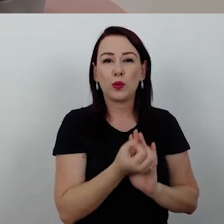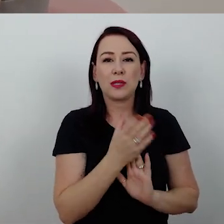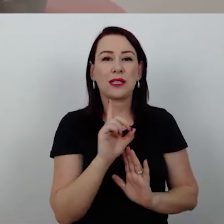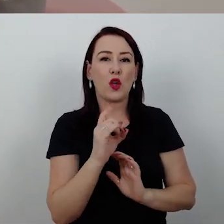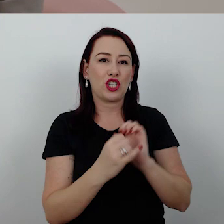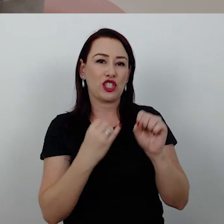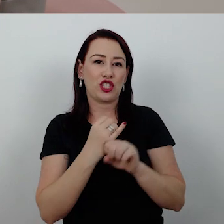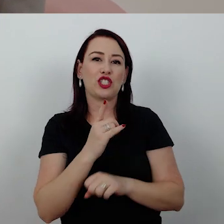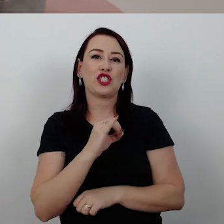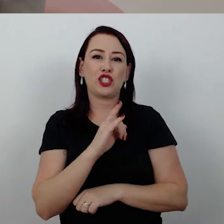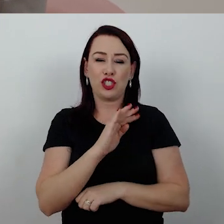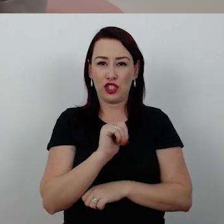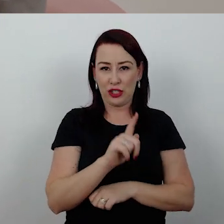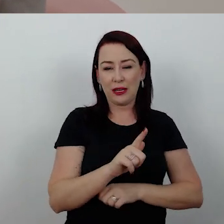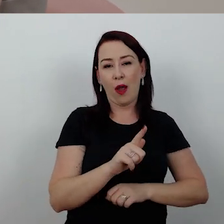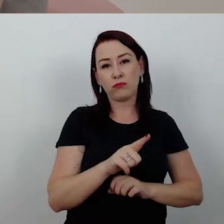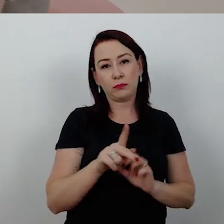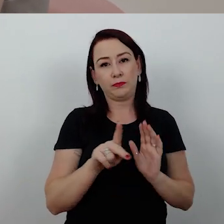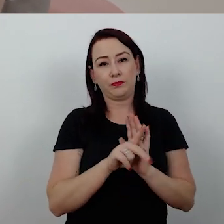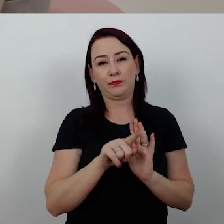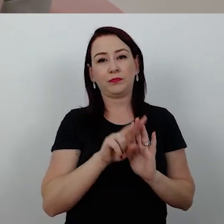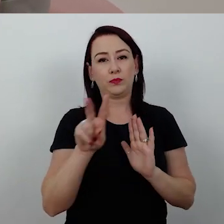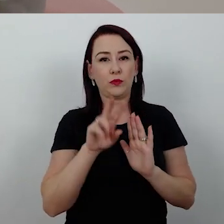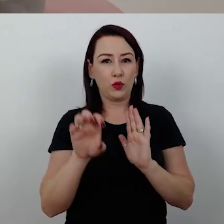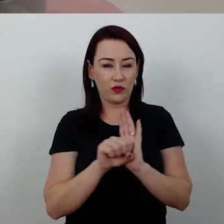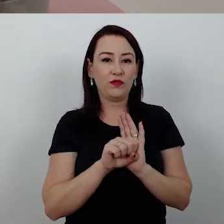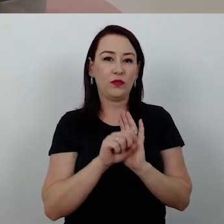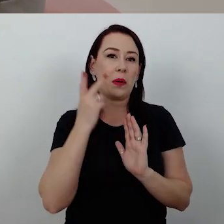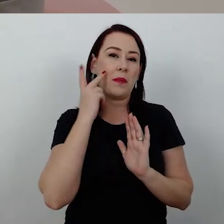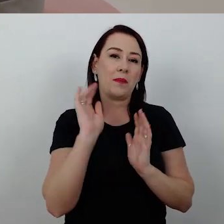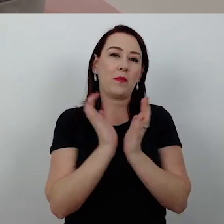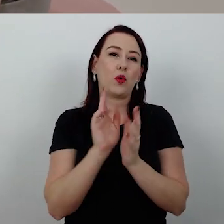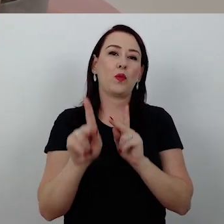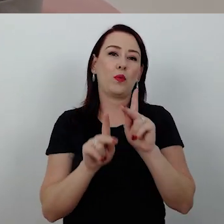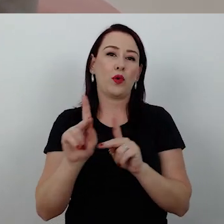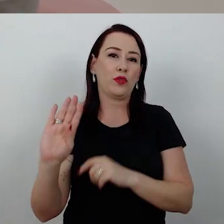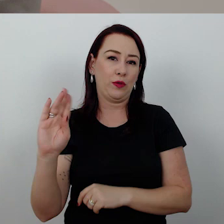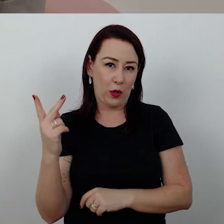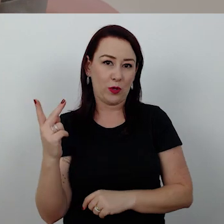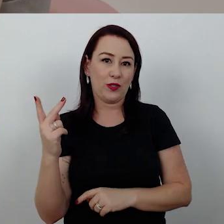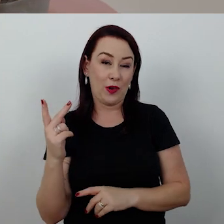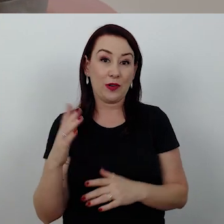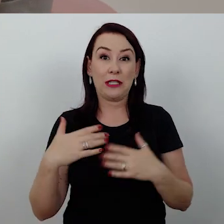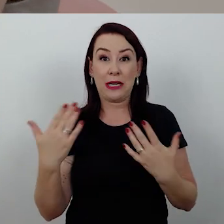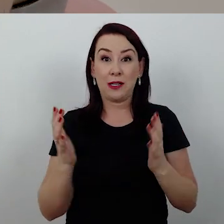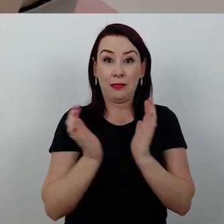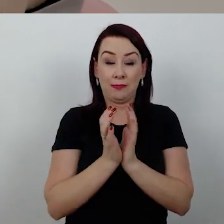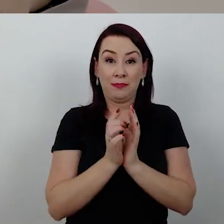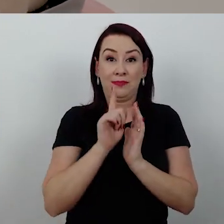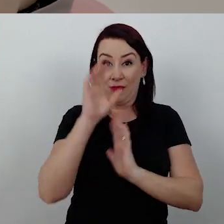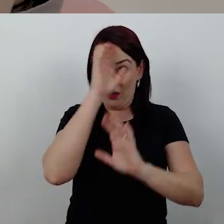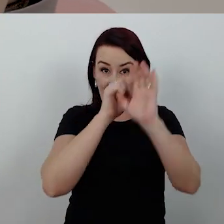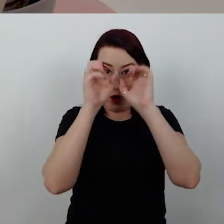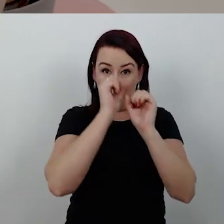estrutura mesmo de formação independente para audiovisual, enfim, para a população de Belo Horizonte. E aí,